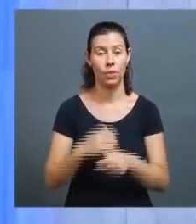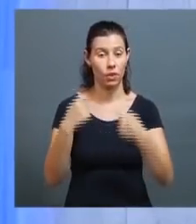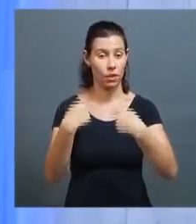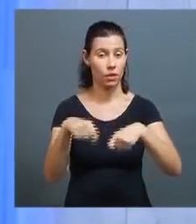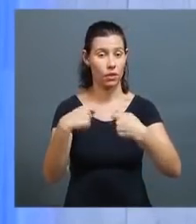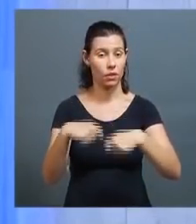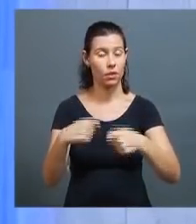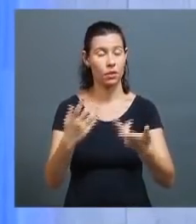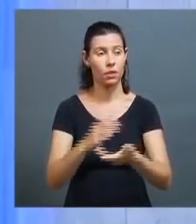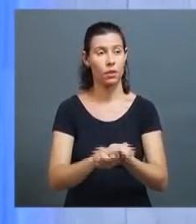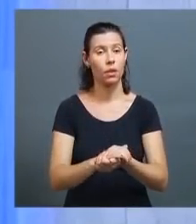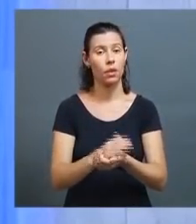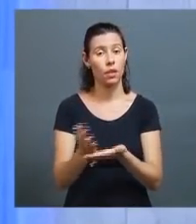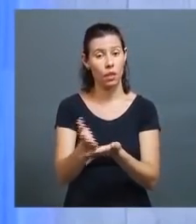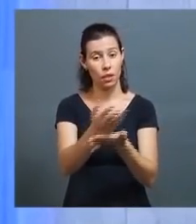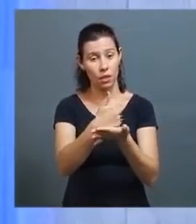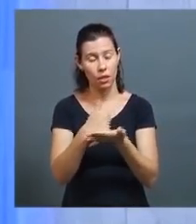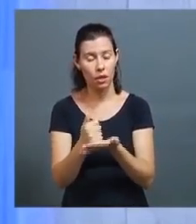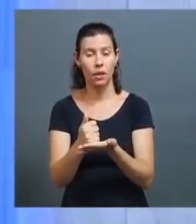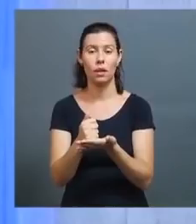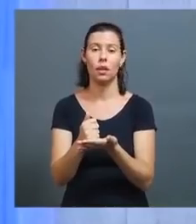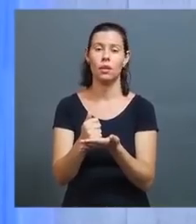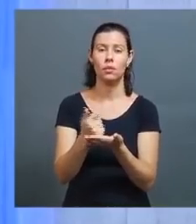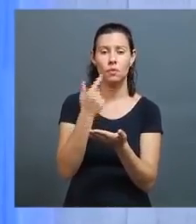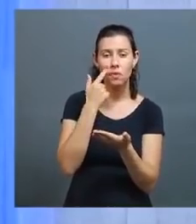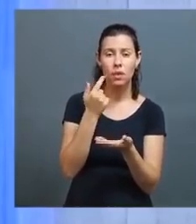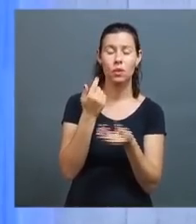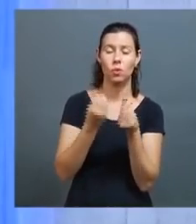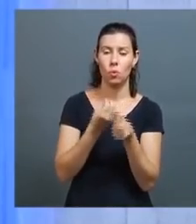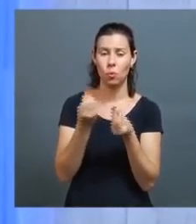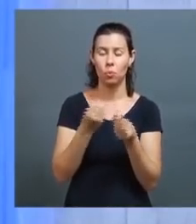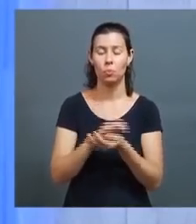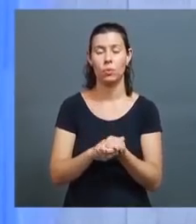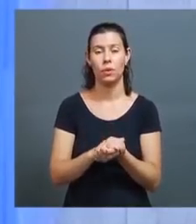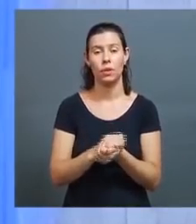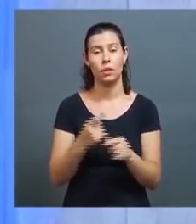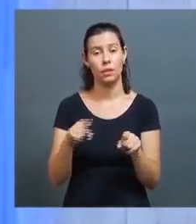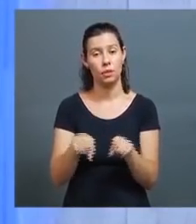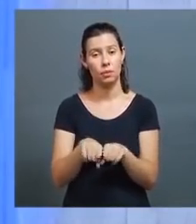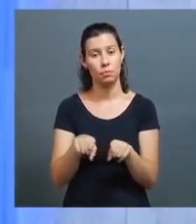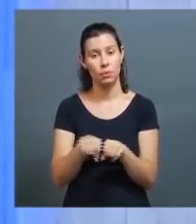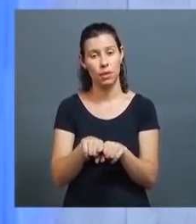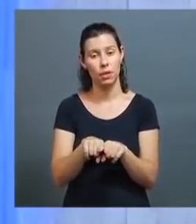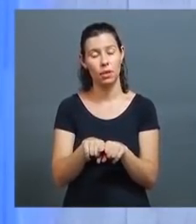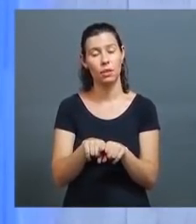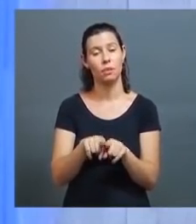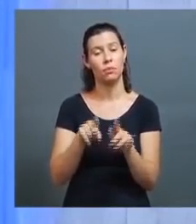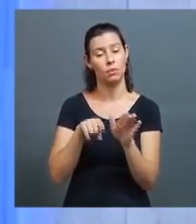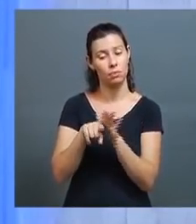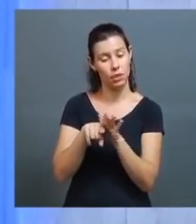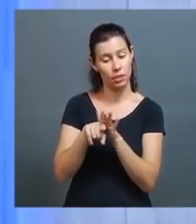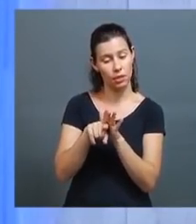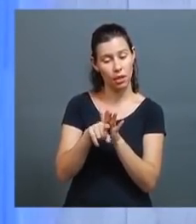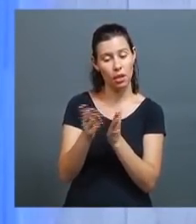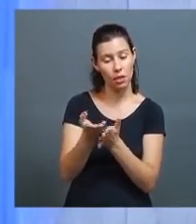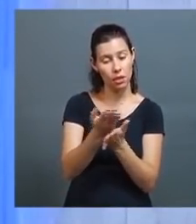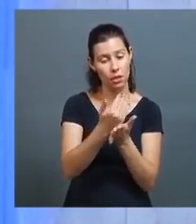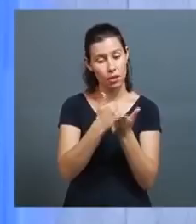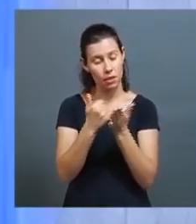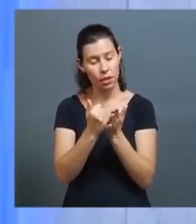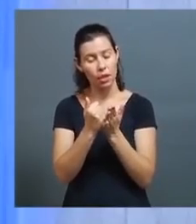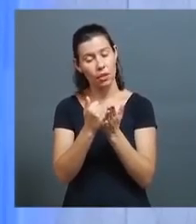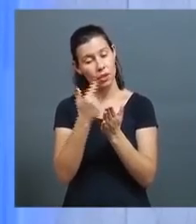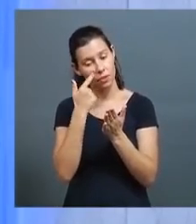precisa coletar os dados, buscar os dados, triangular esses dados, ou seja, relacionar esses dados para que eles tenham